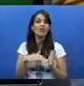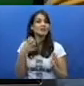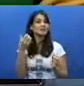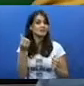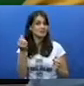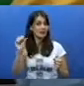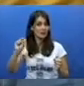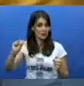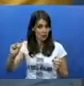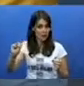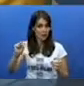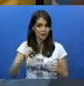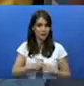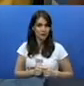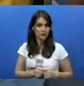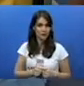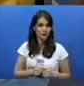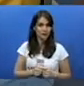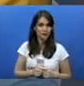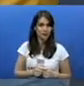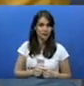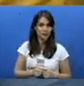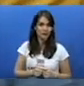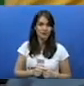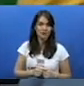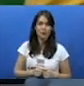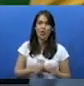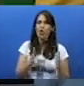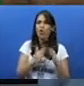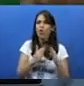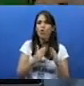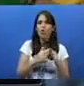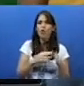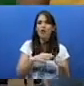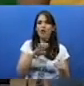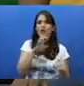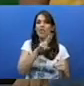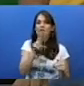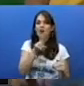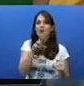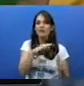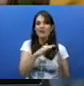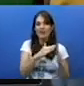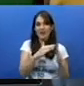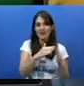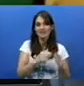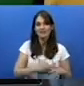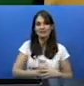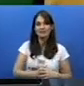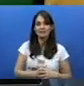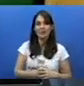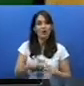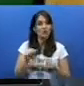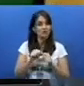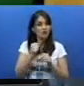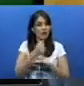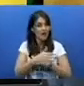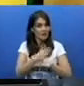68, tá? É o que está aqui, ó, o em casa. Façam a tarefinha,